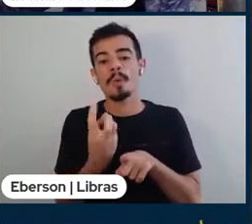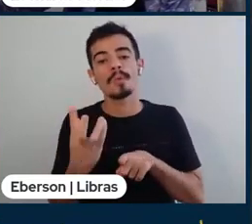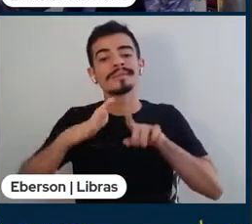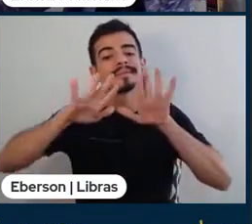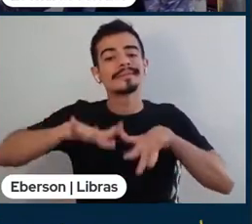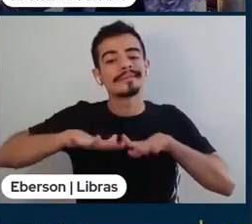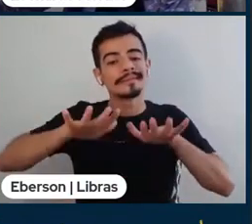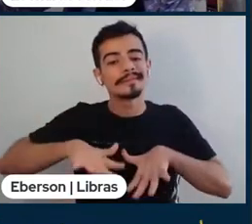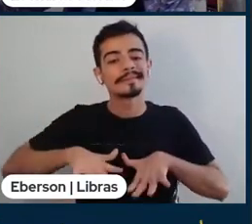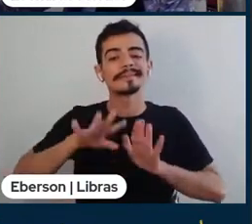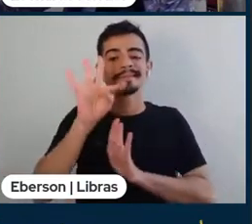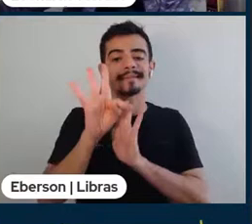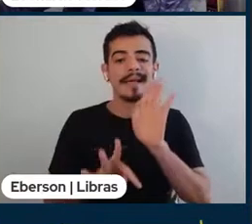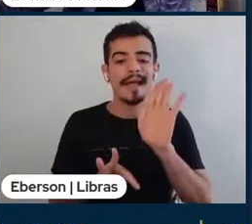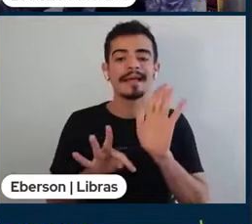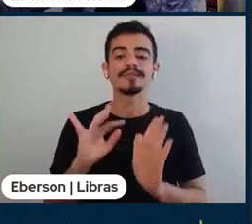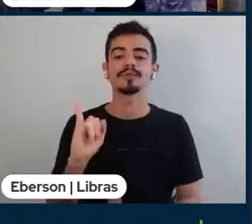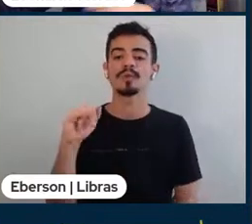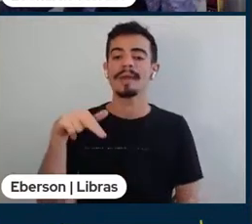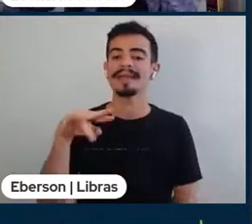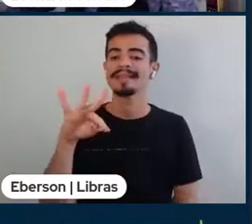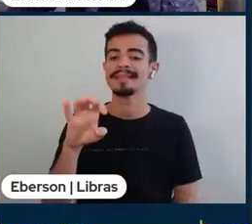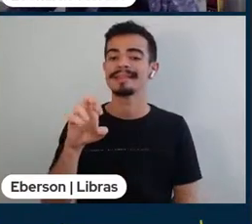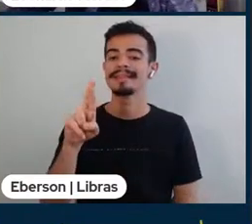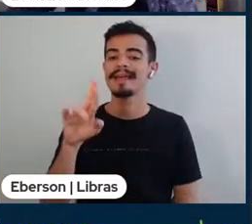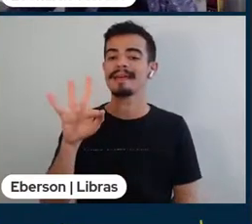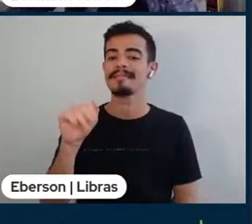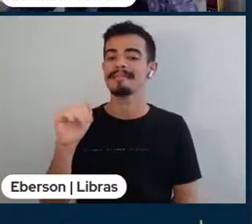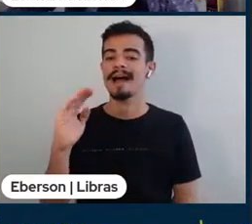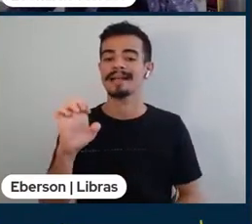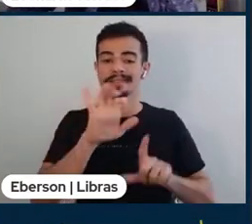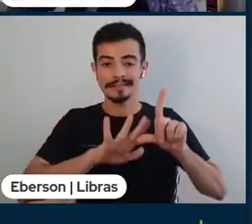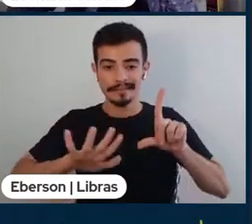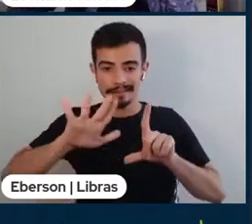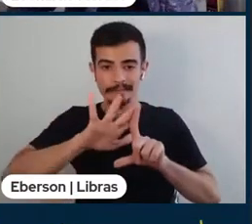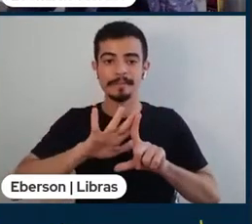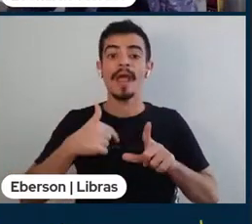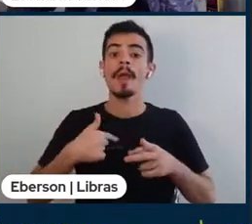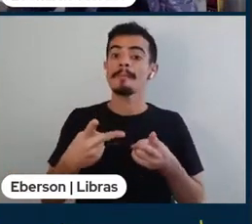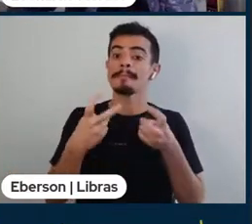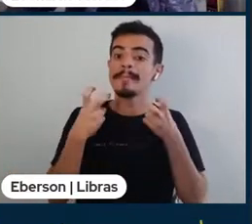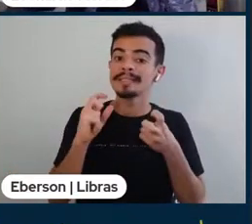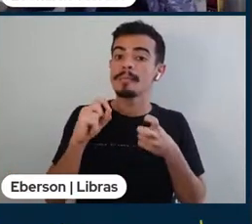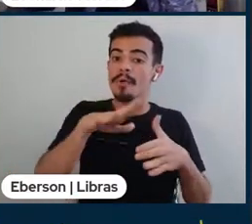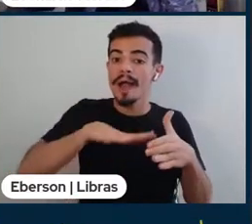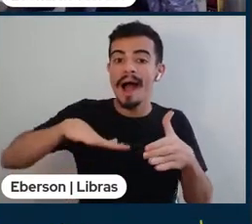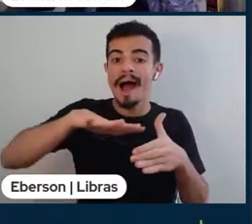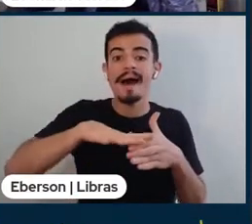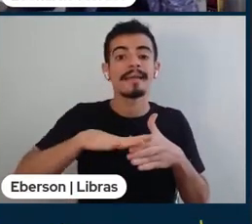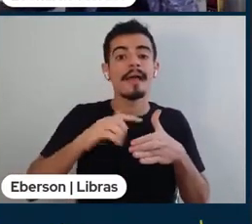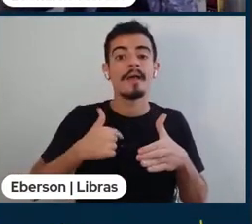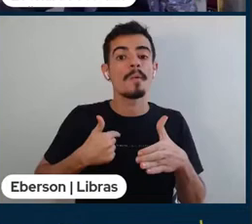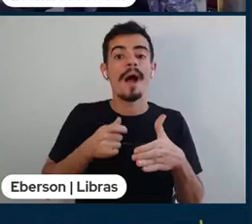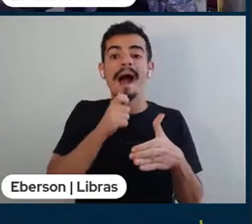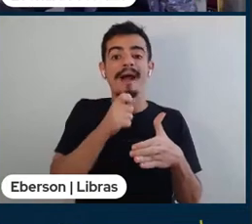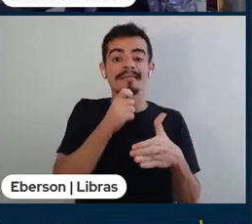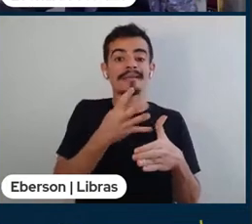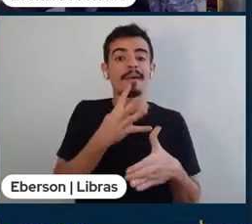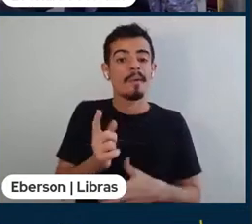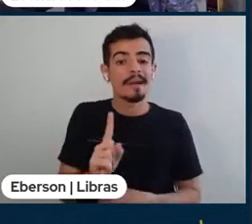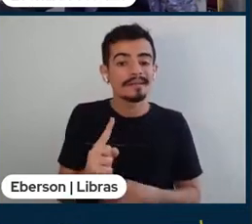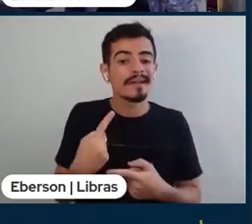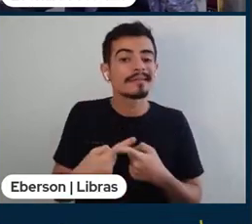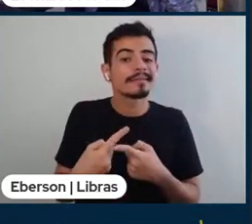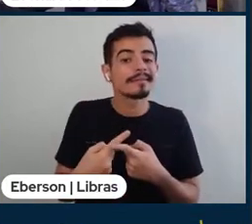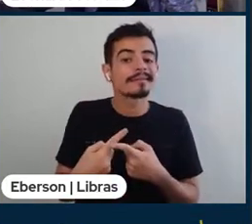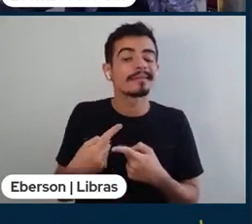eu percebi que tinha um campo de atuação que eu não conhecia e que eu não tinha aprendido na faculdade, ninguém